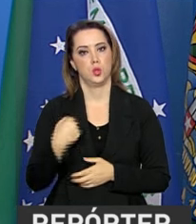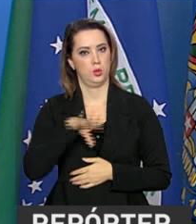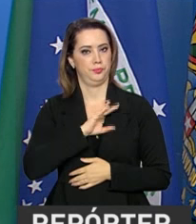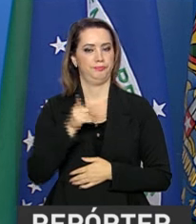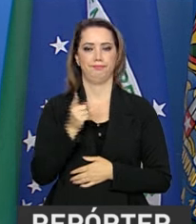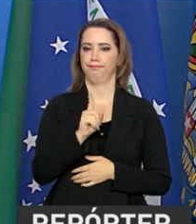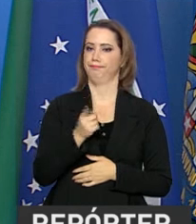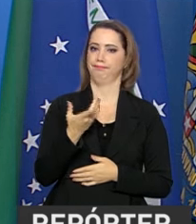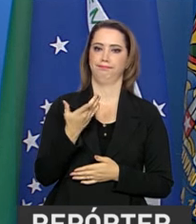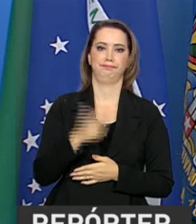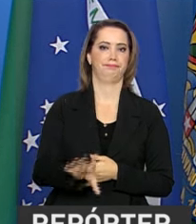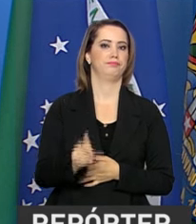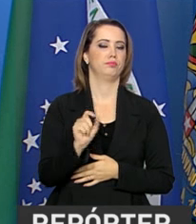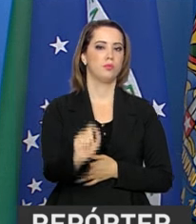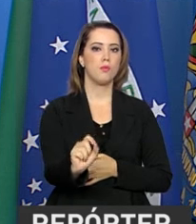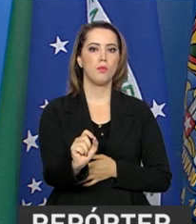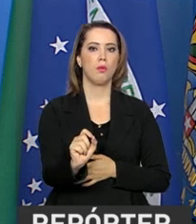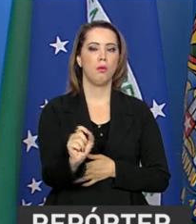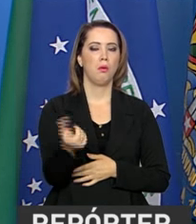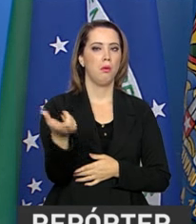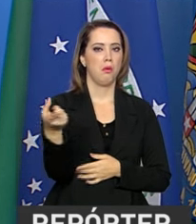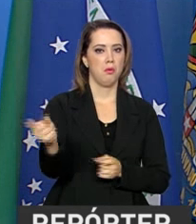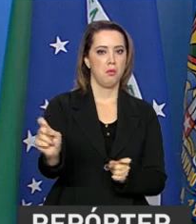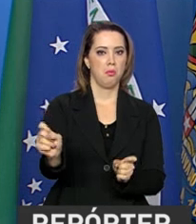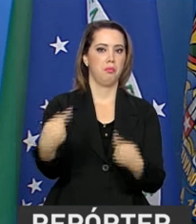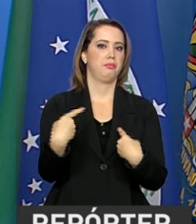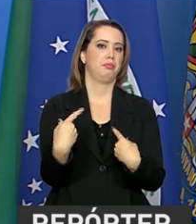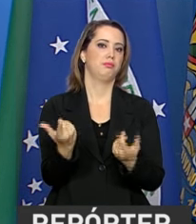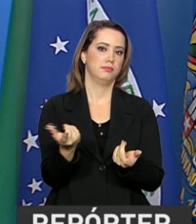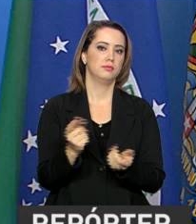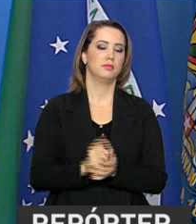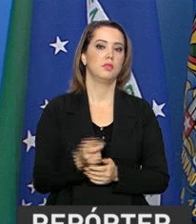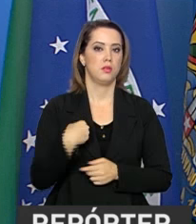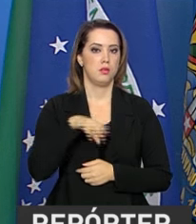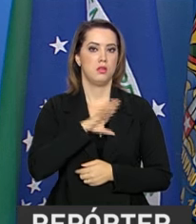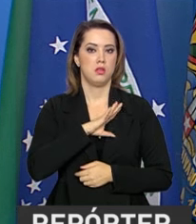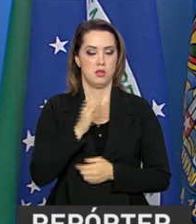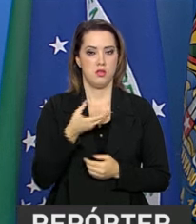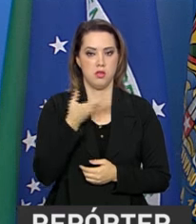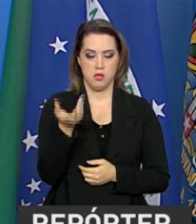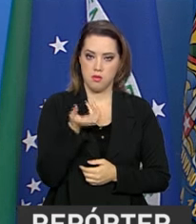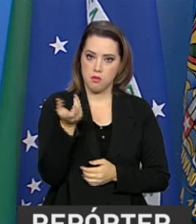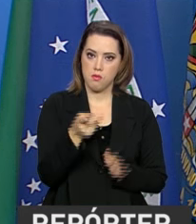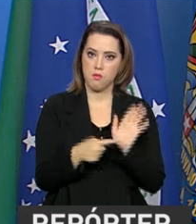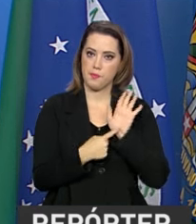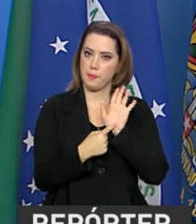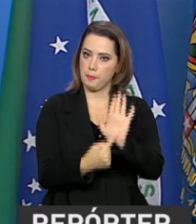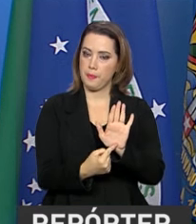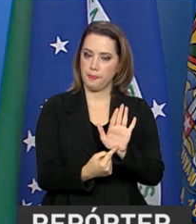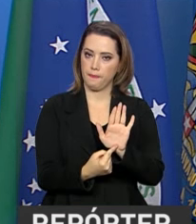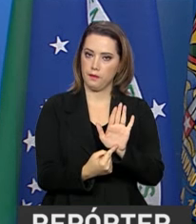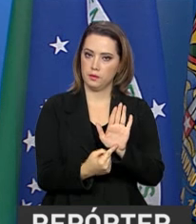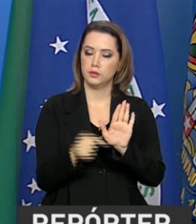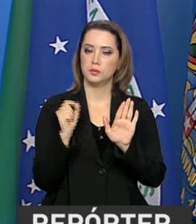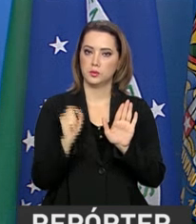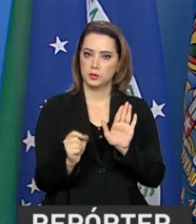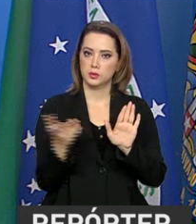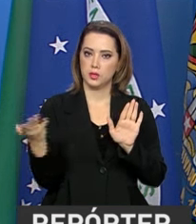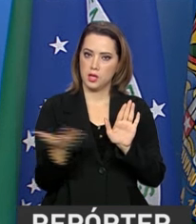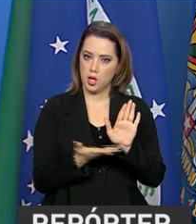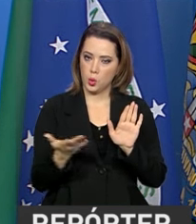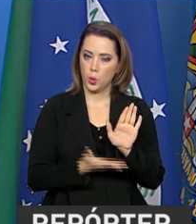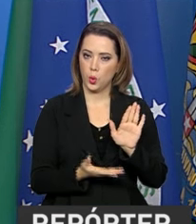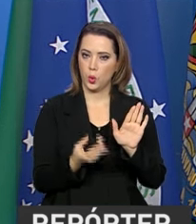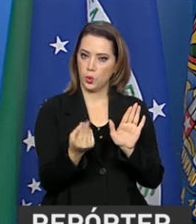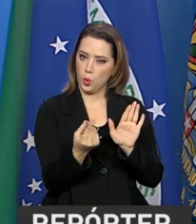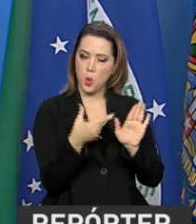tolerar afirmações desta natureza. E quero revelar, agora deixando de ser o presidente da República quem vos